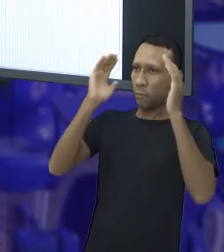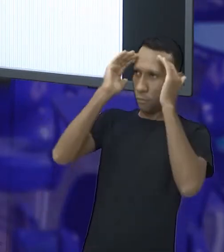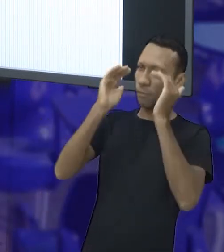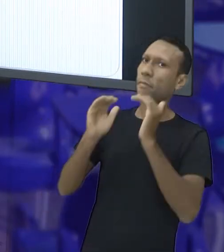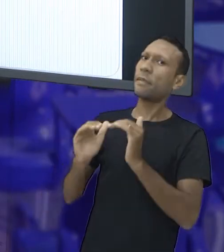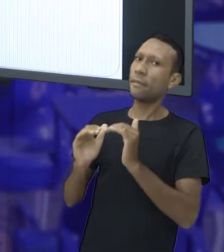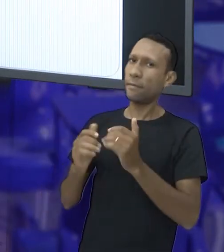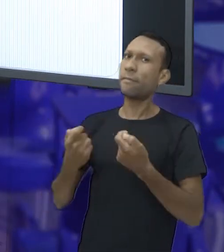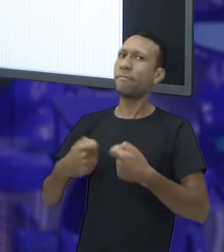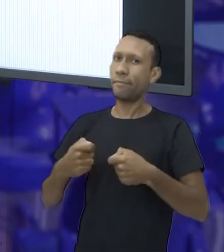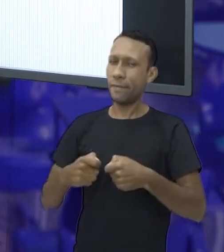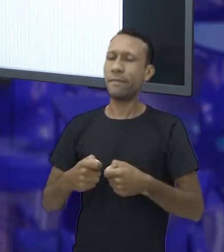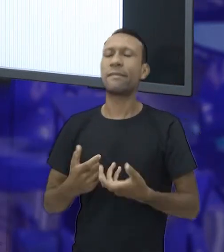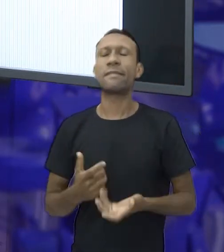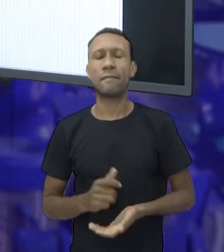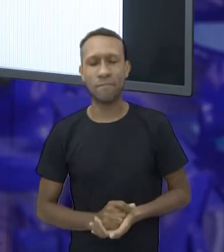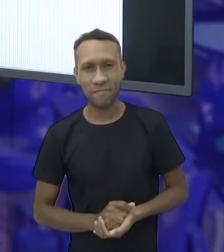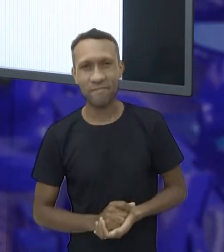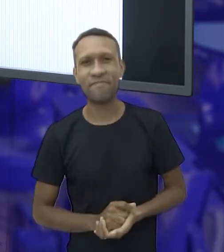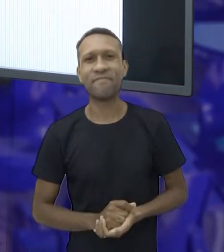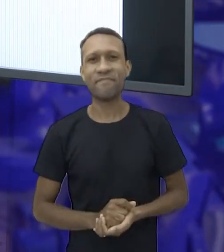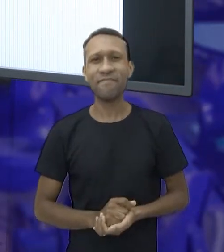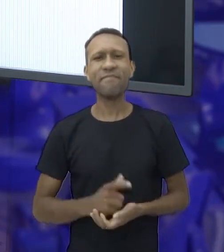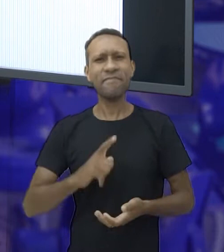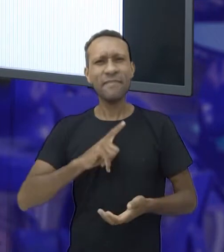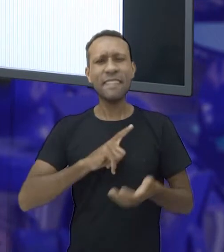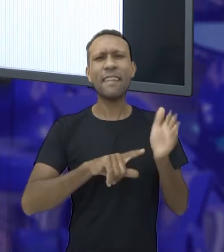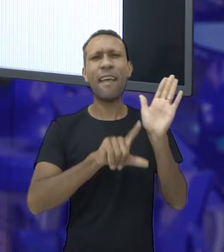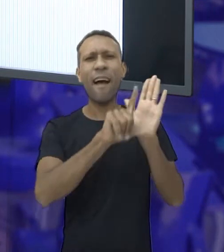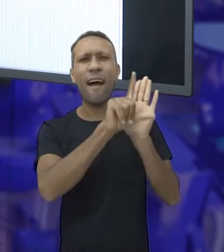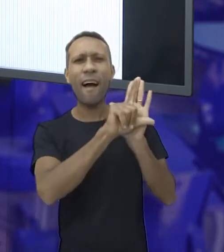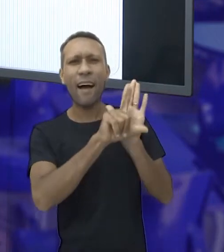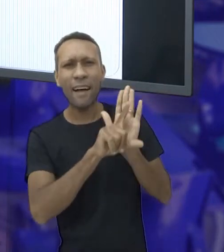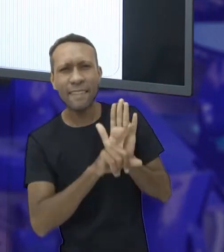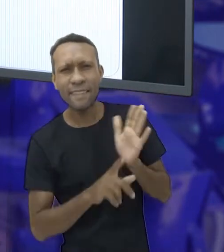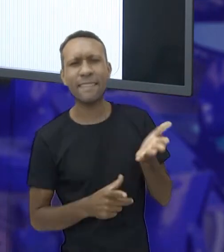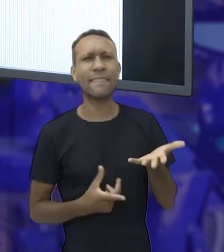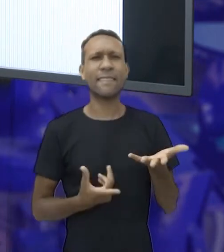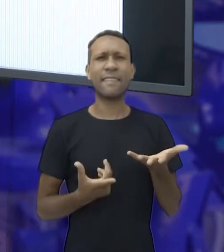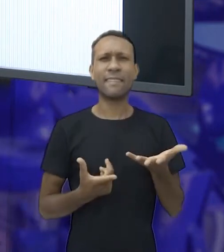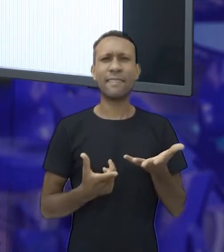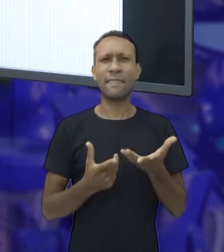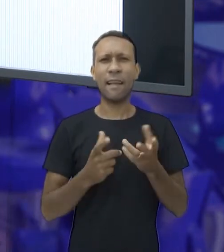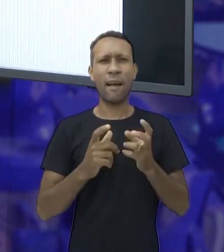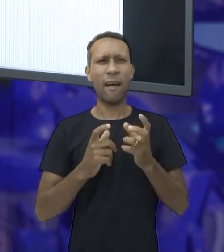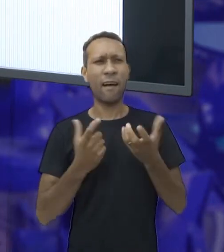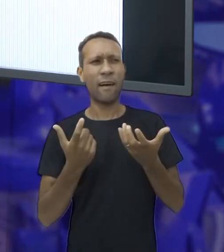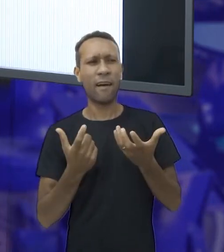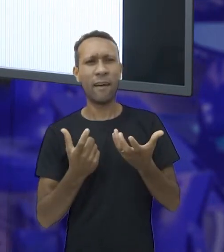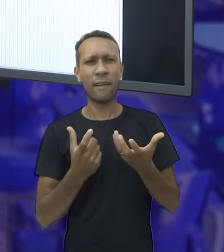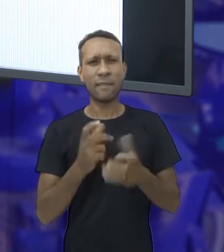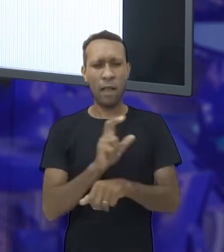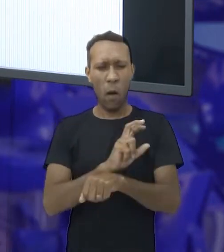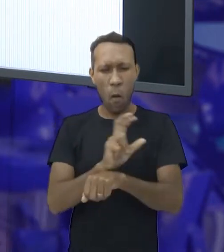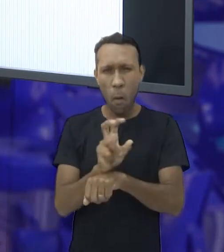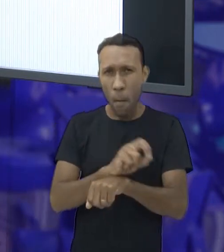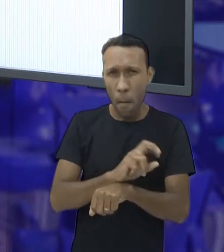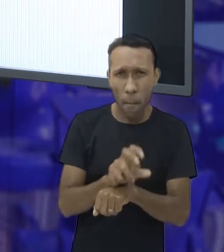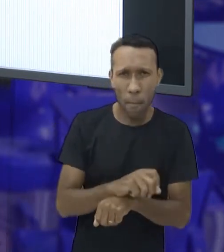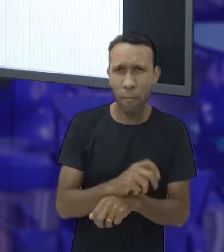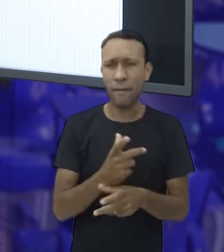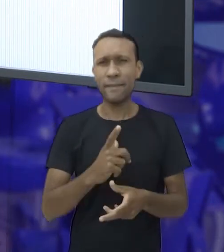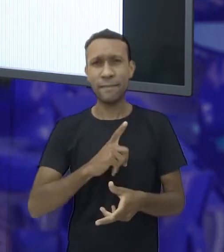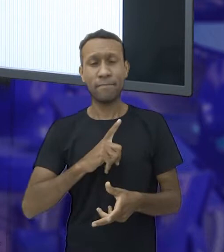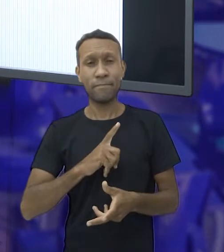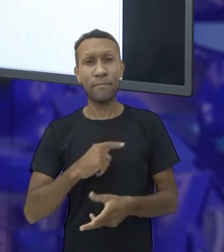a ordem será revogada. Mas essas leis da bioética, né, da robótica, bom, nós também temos